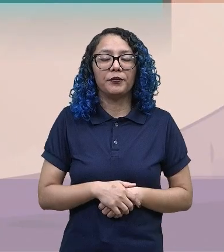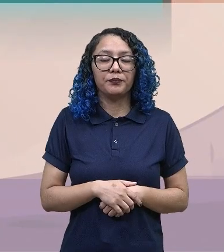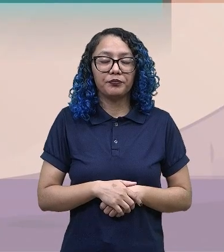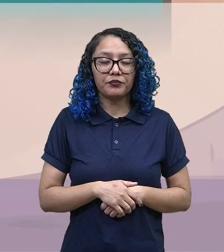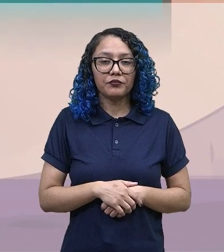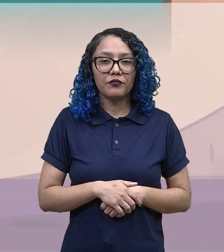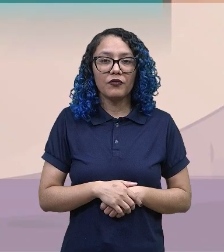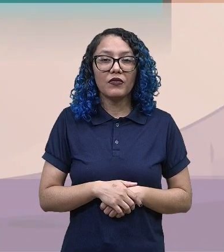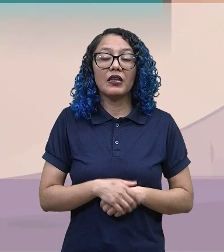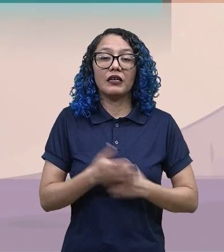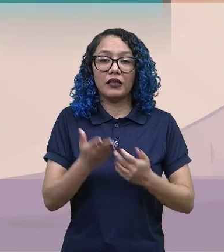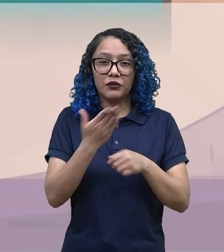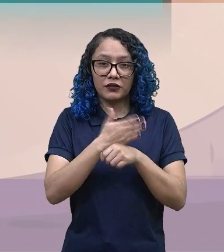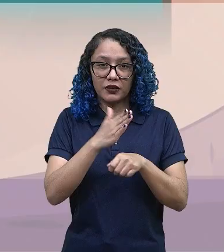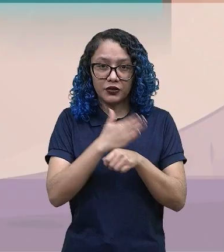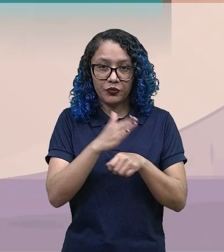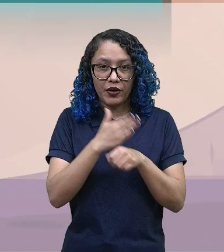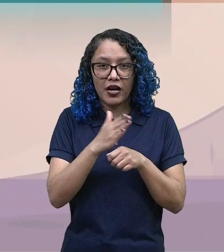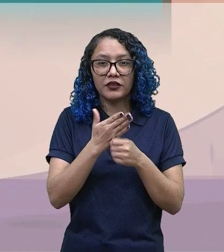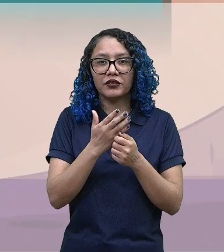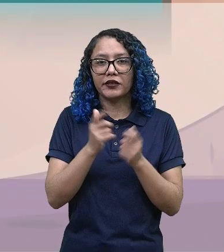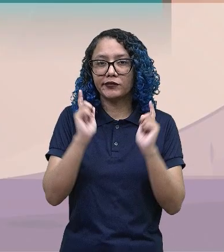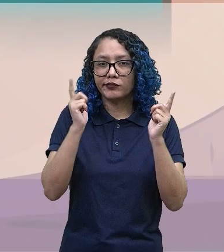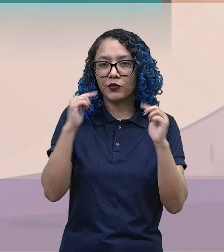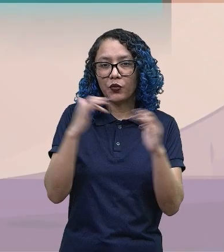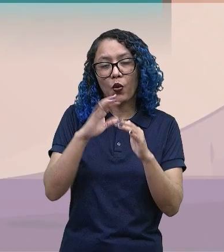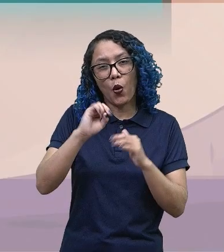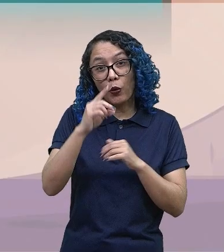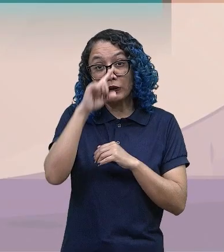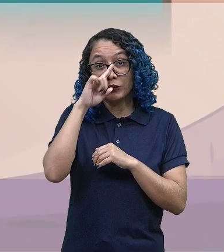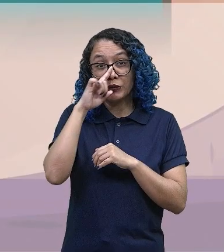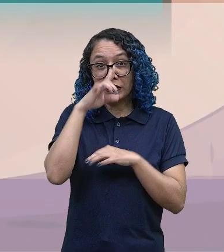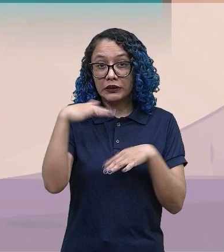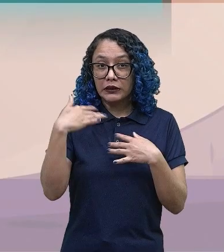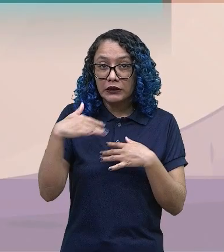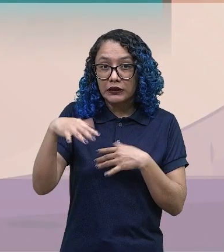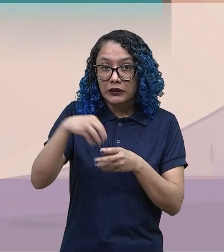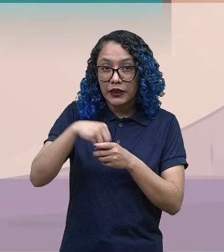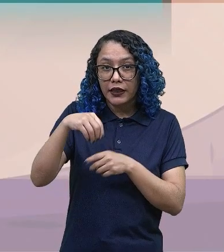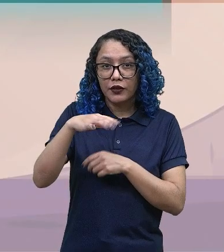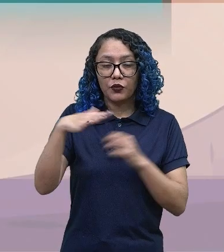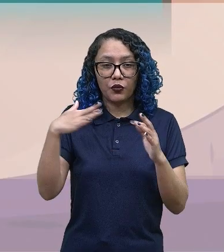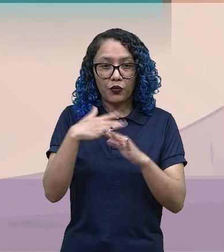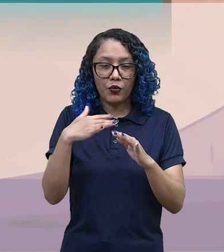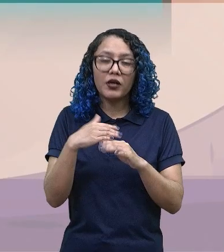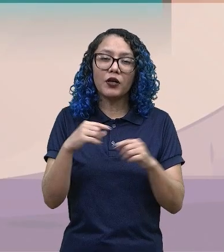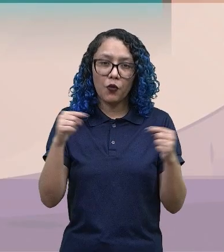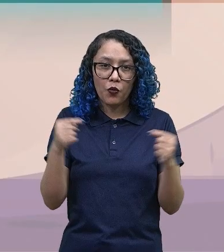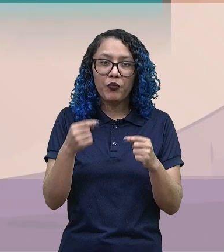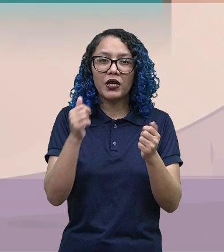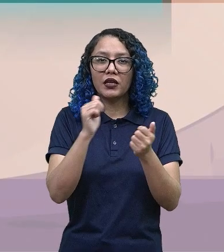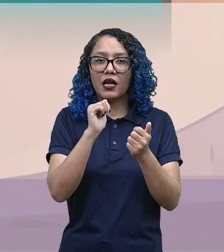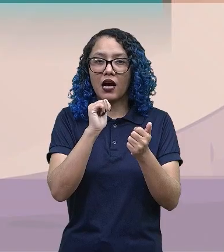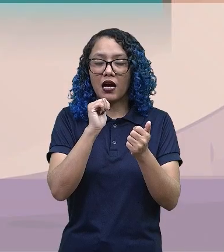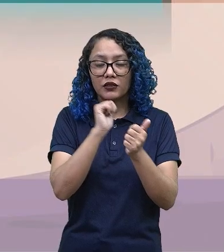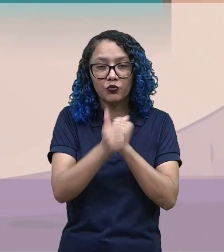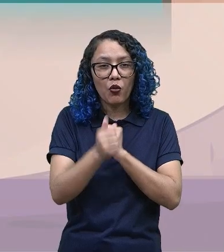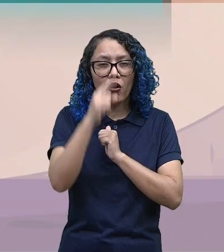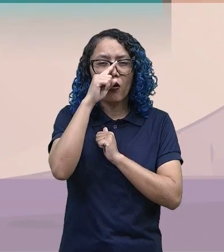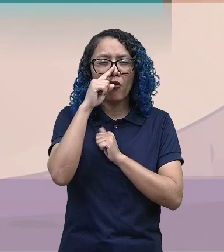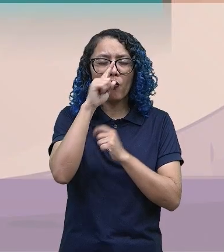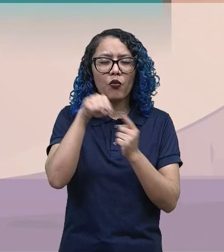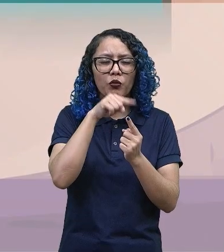aventura urbana ou ainda radicais urbanos, né? A gente pode chamar, inclusive, de esportes radicais, elas têm o objetivo